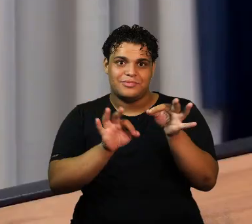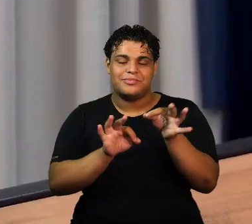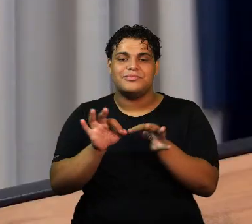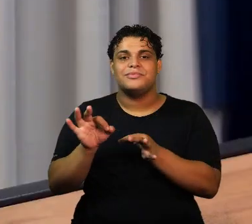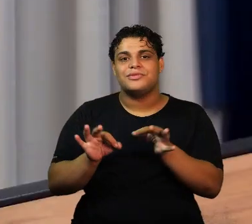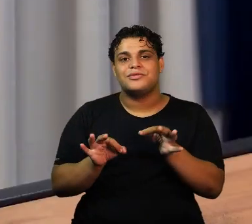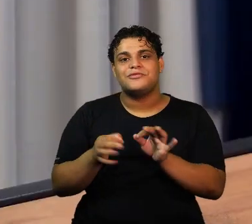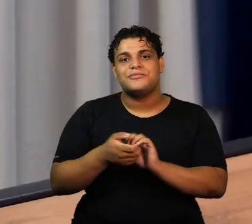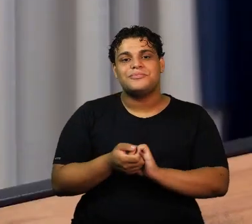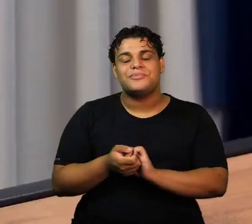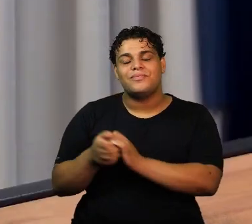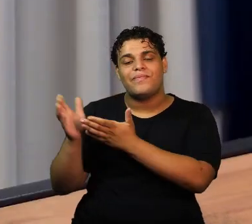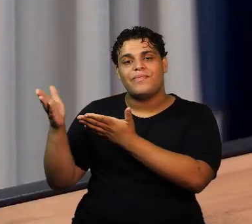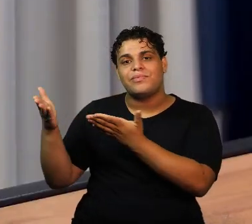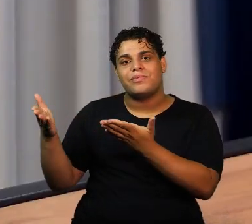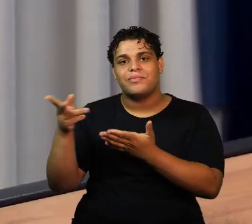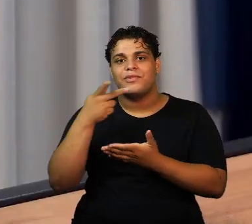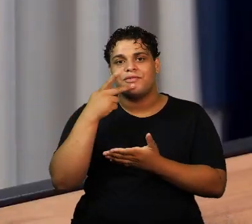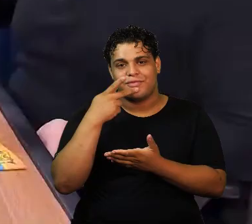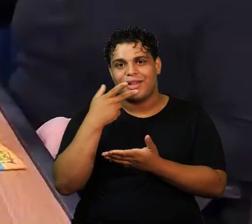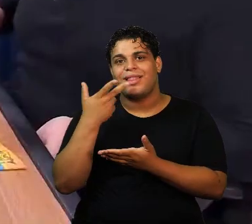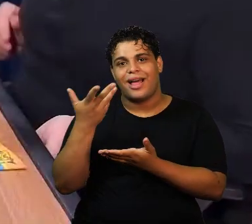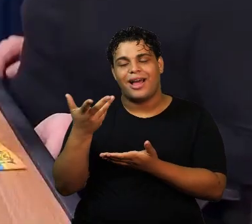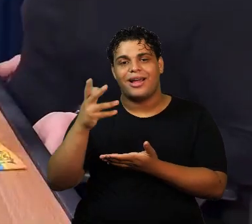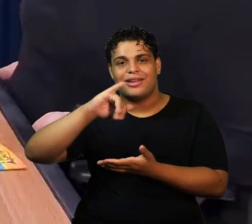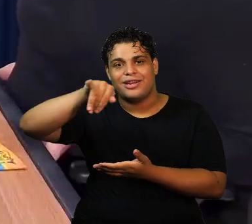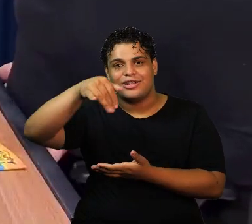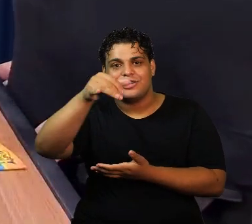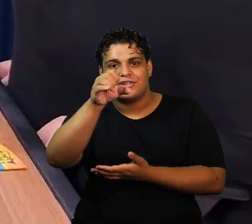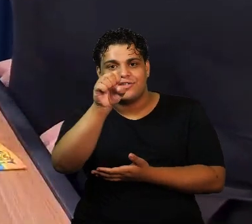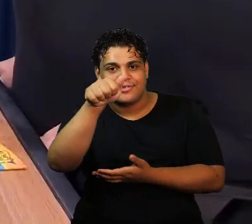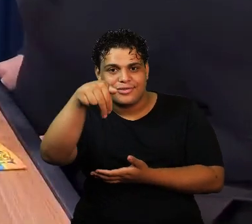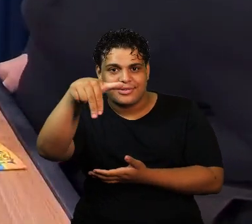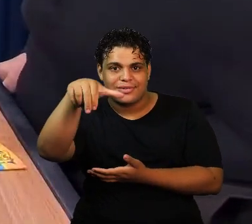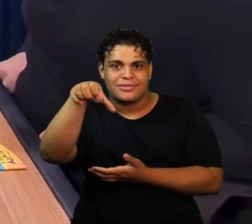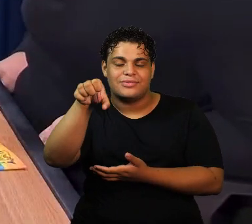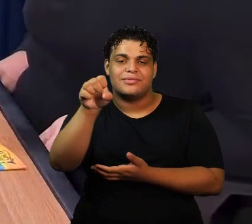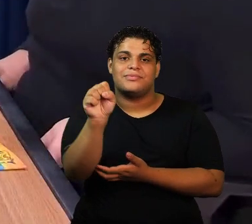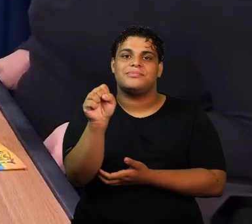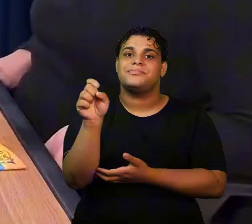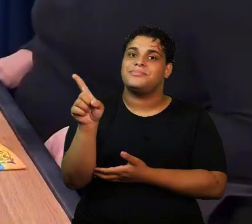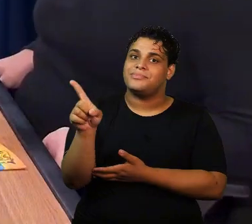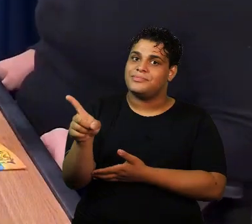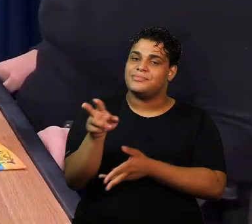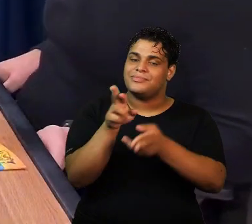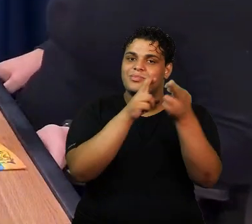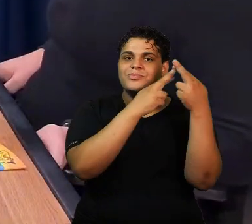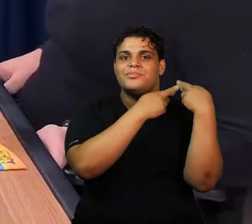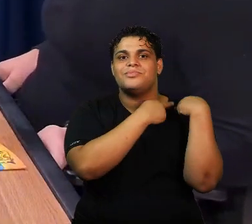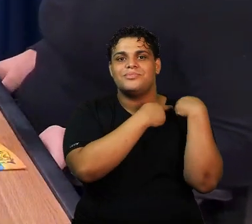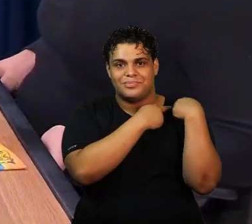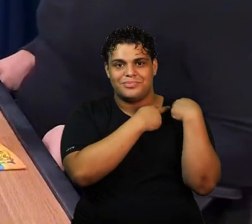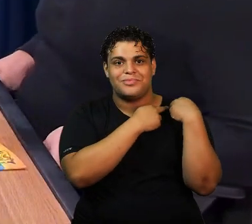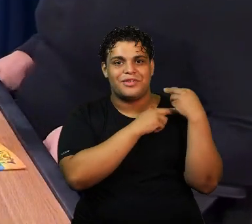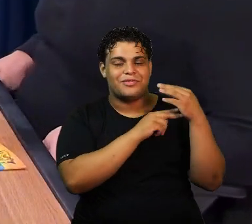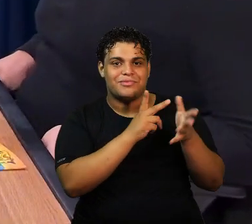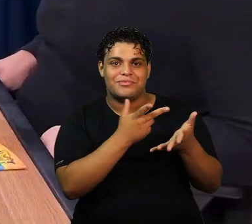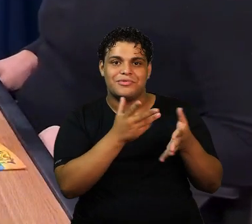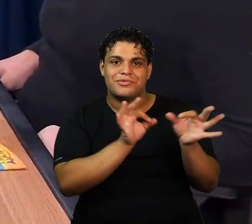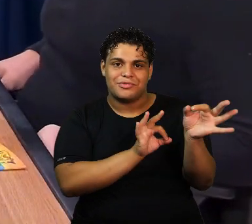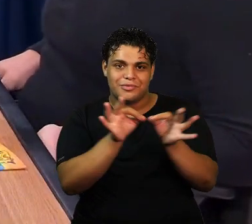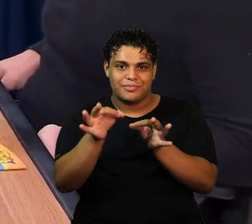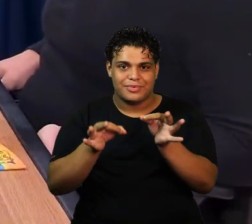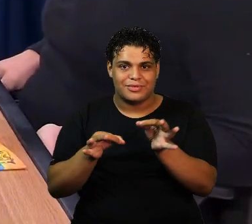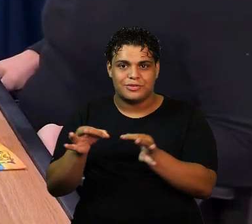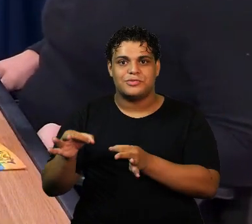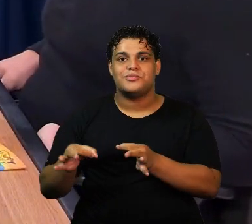a gente vai falar um pouquinho, né, Jonas? Isso O aí. Jonas Manilha, ele que é o idealizador do projeto Azúlia. E